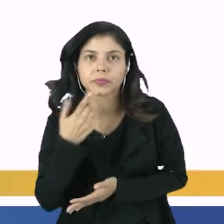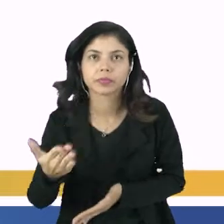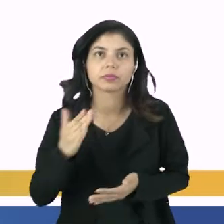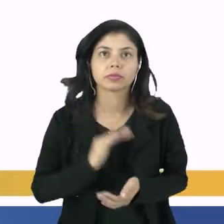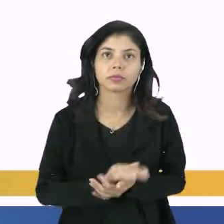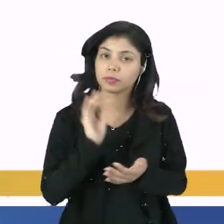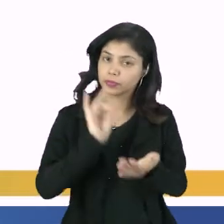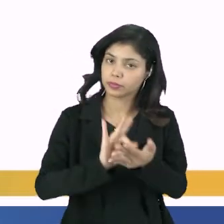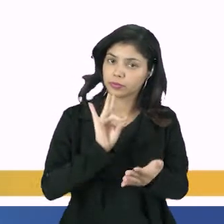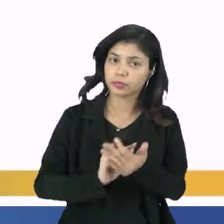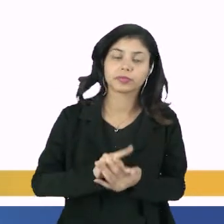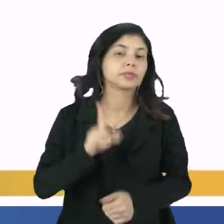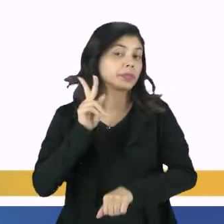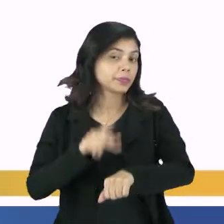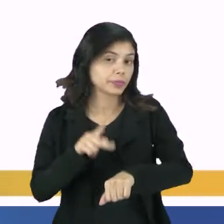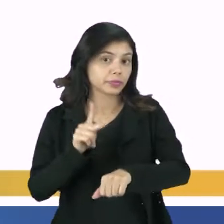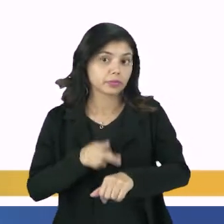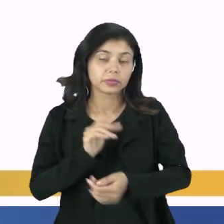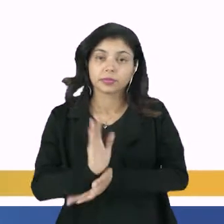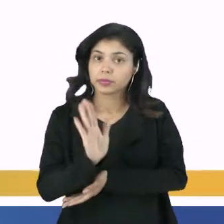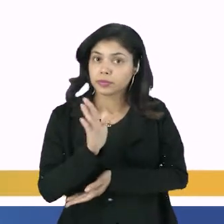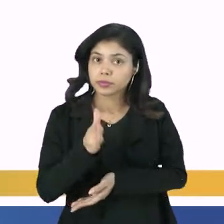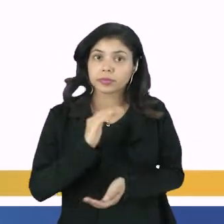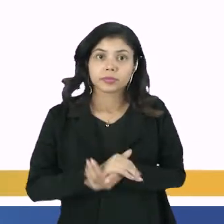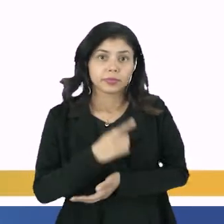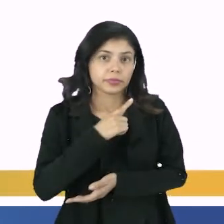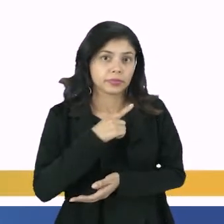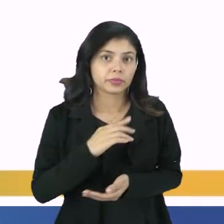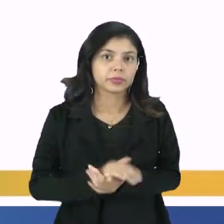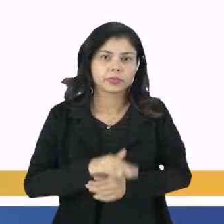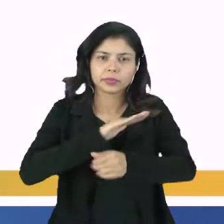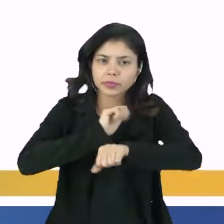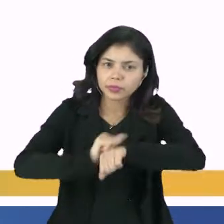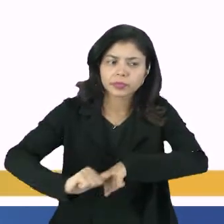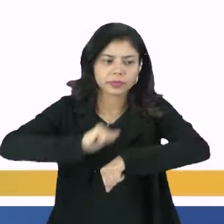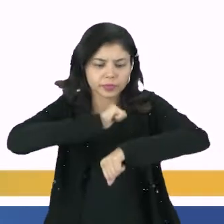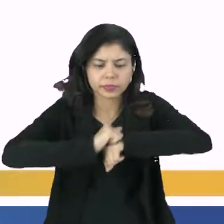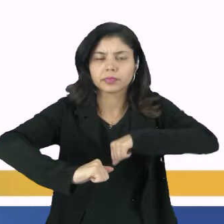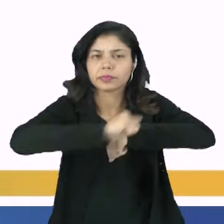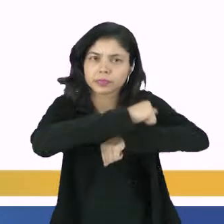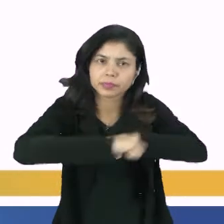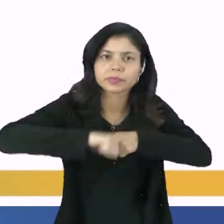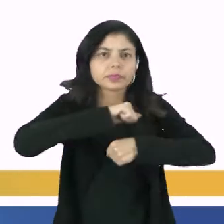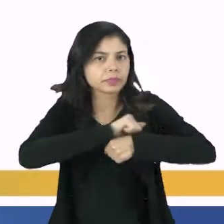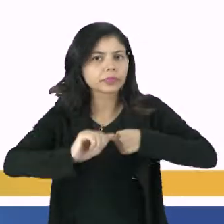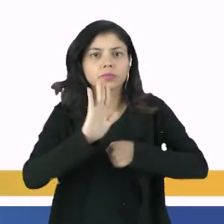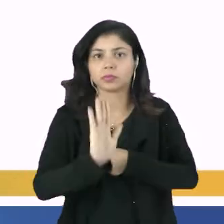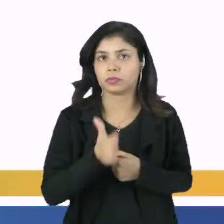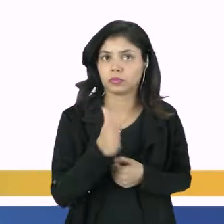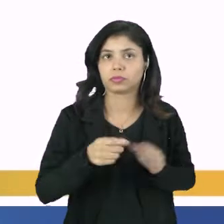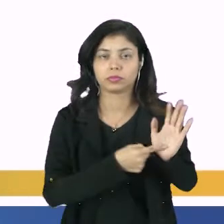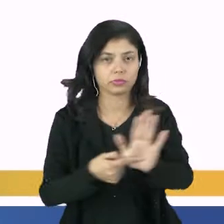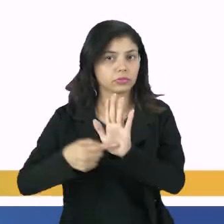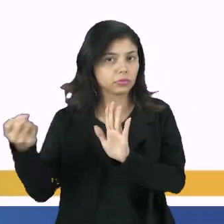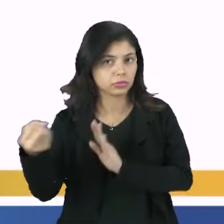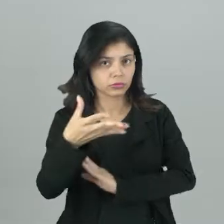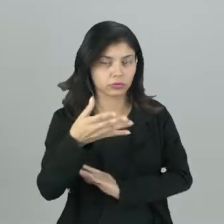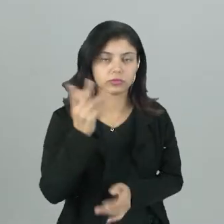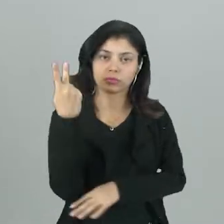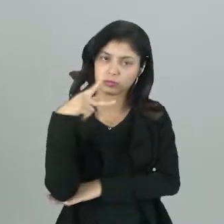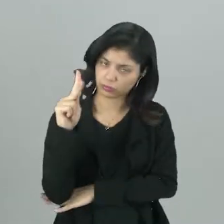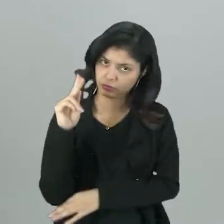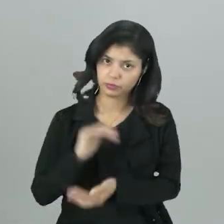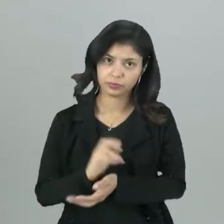na verdade, essas pedras que elas já estão polidas, certo? Que é uma das representações desse novo período, que